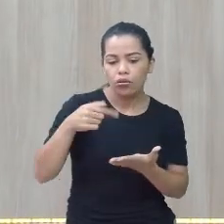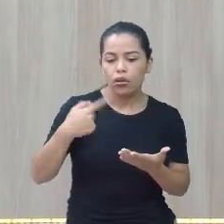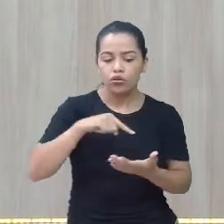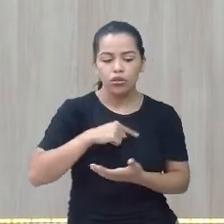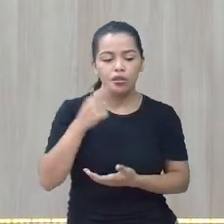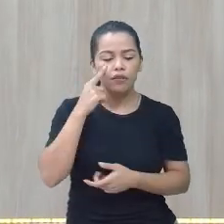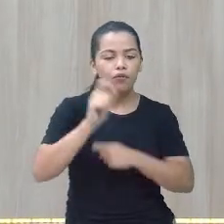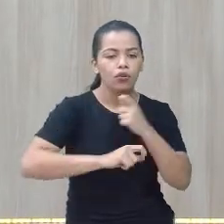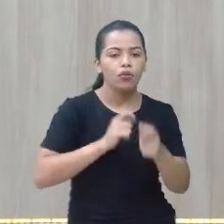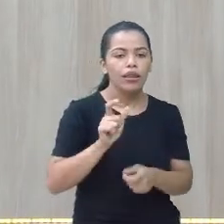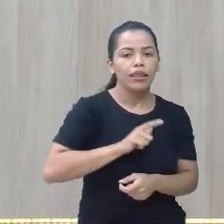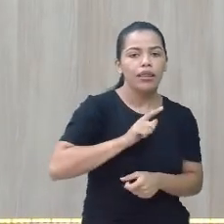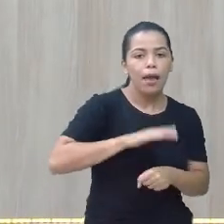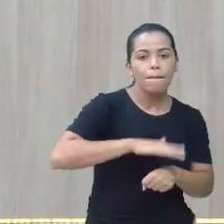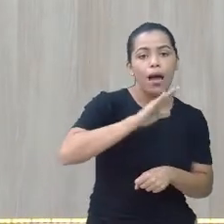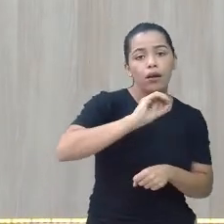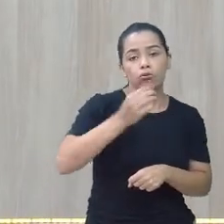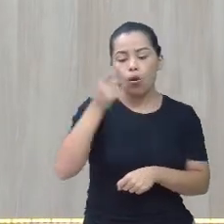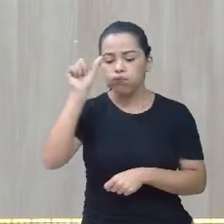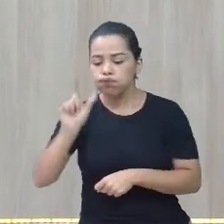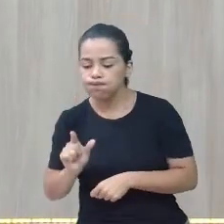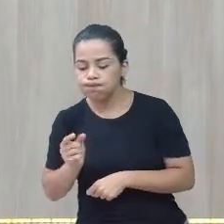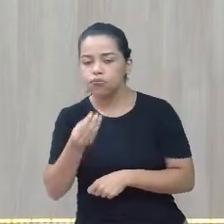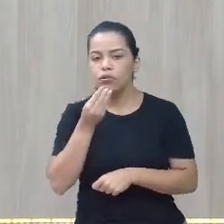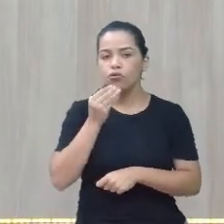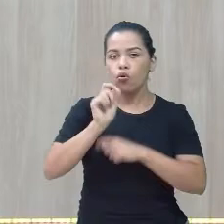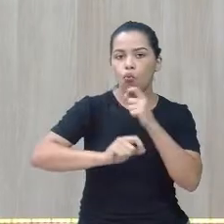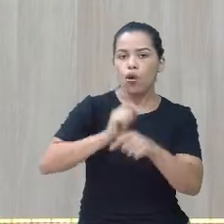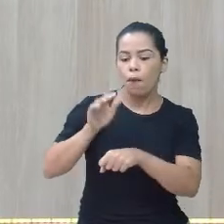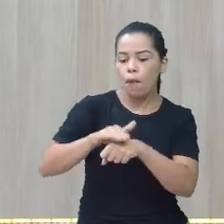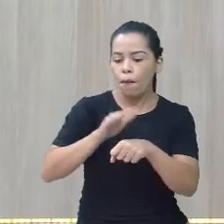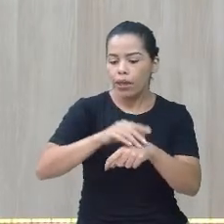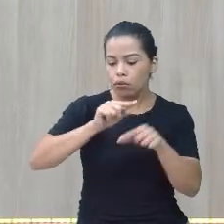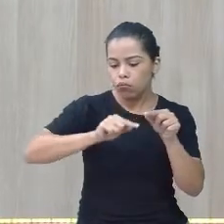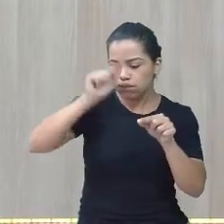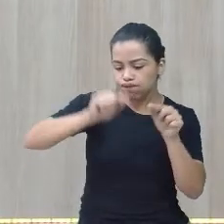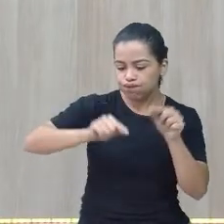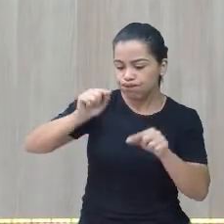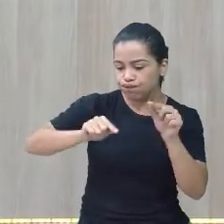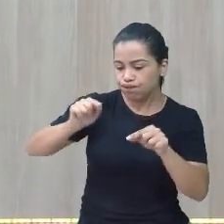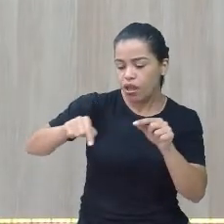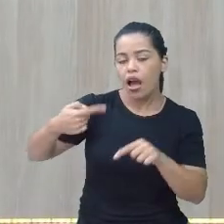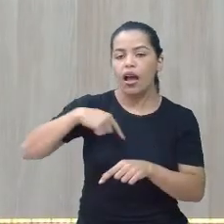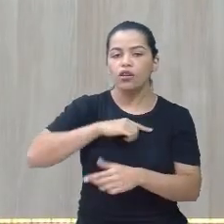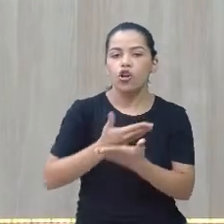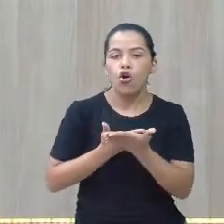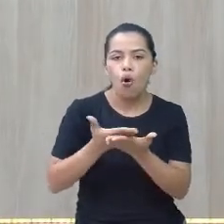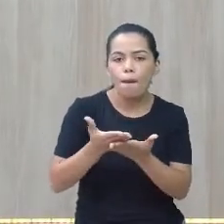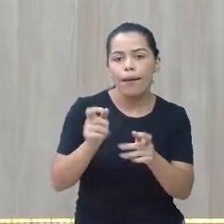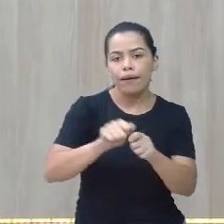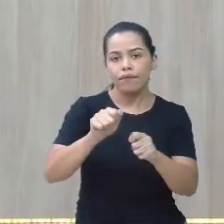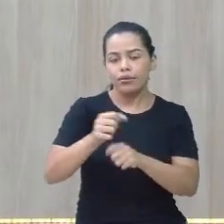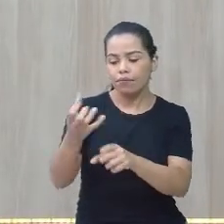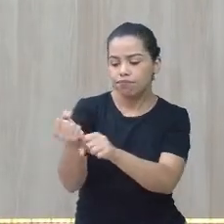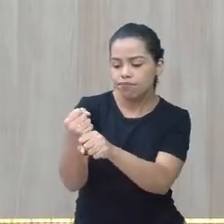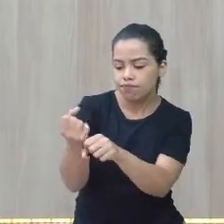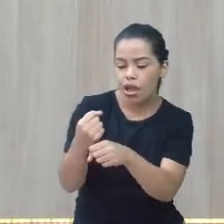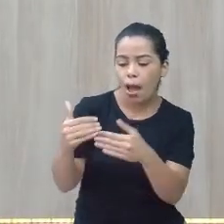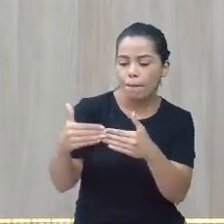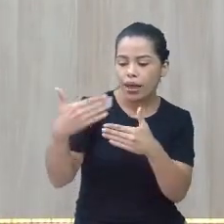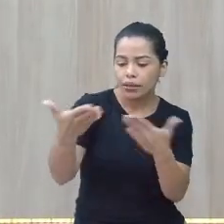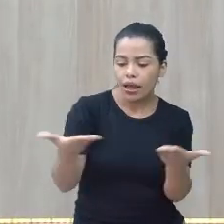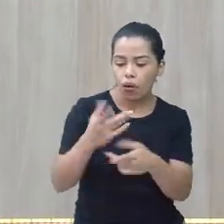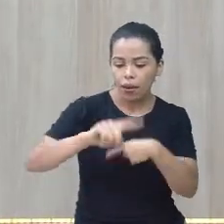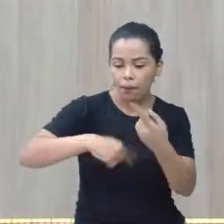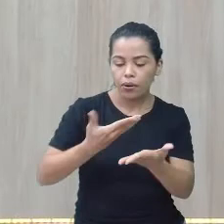gente observou o que era uma situação aleatória e a gente começa a fazer os cálculos, tá certo? A partir de agora, a gente vai ver que na